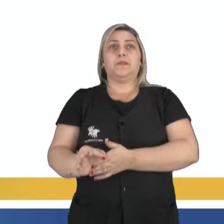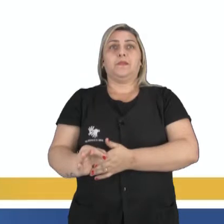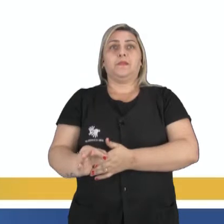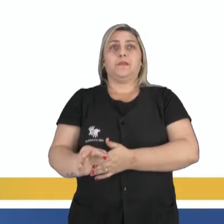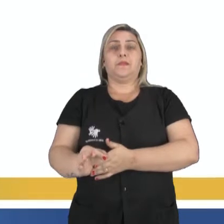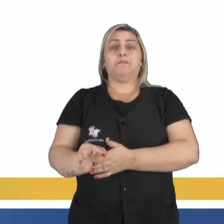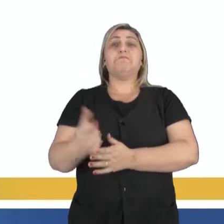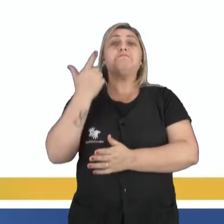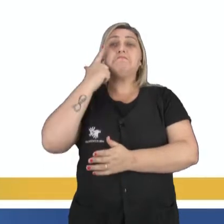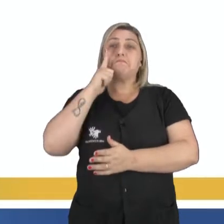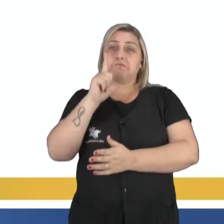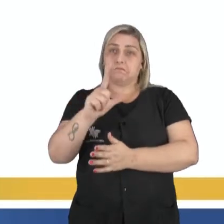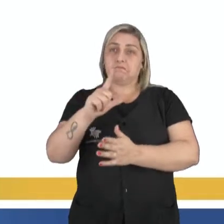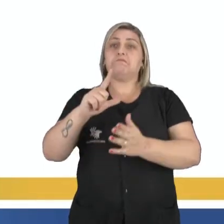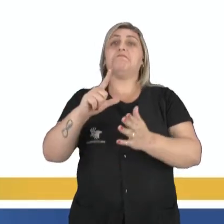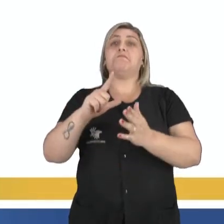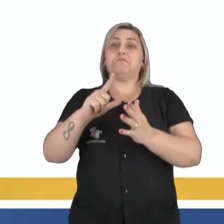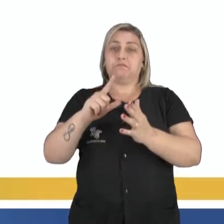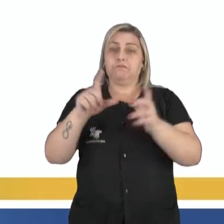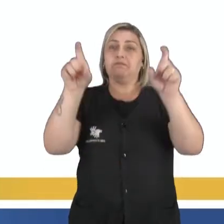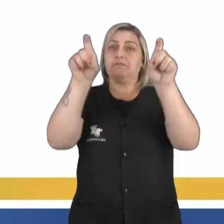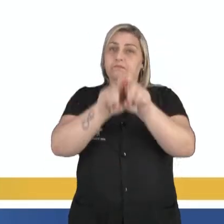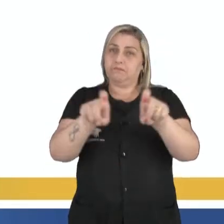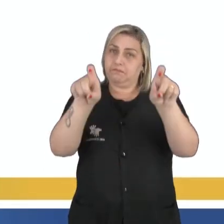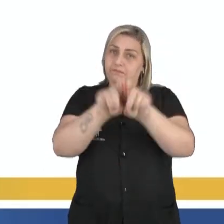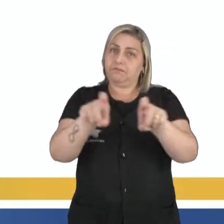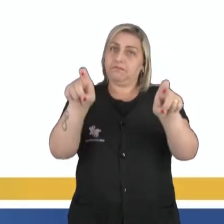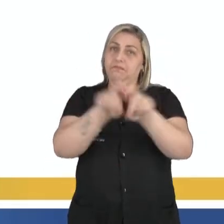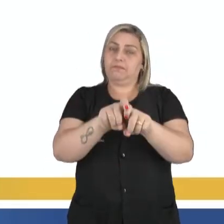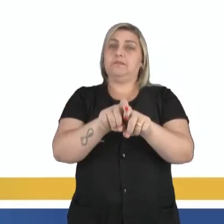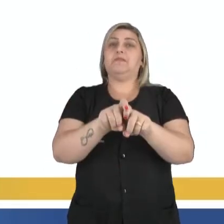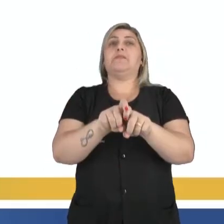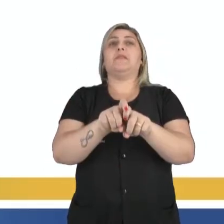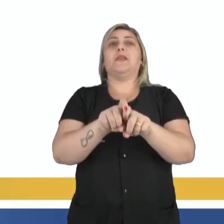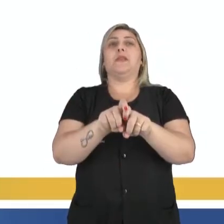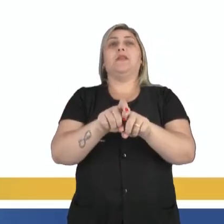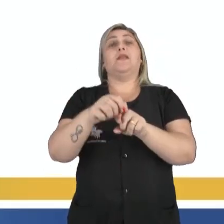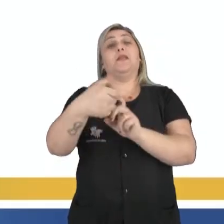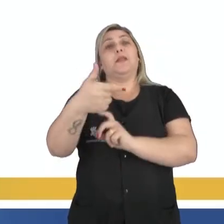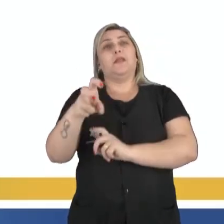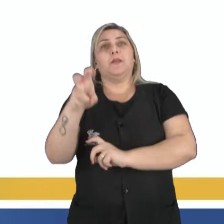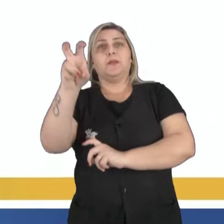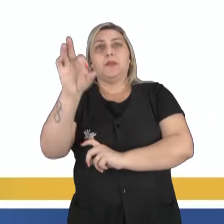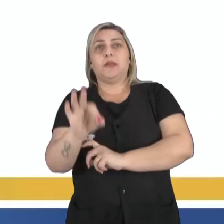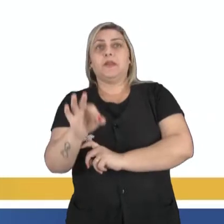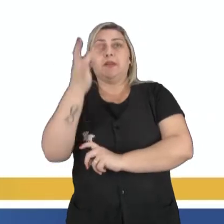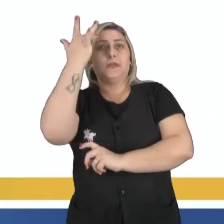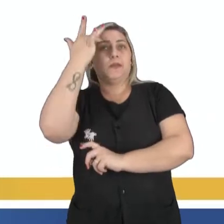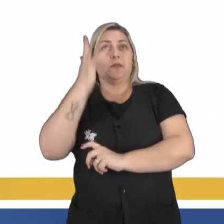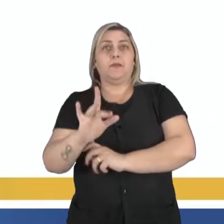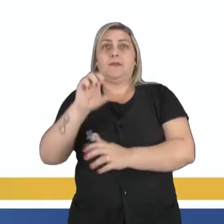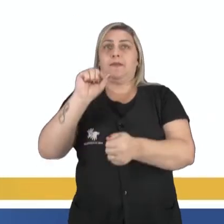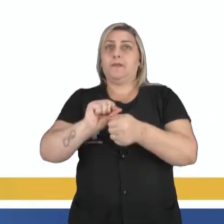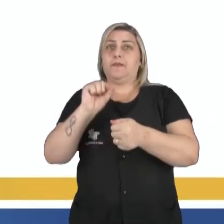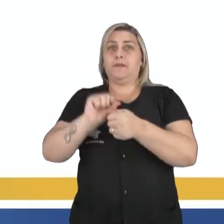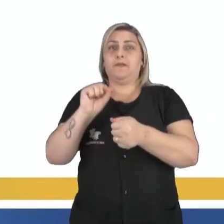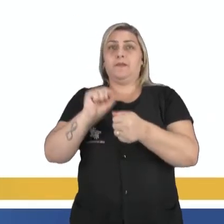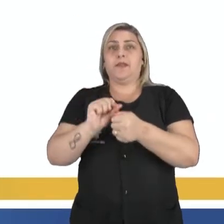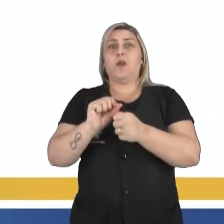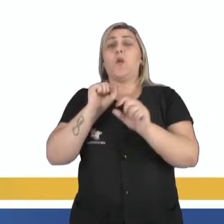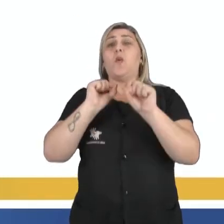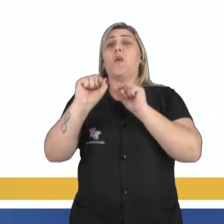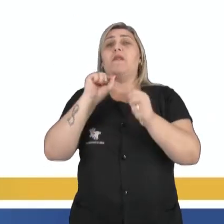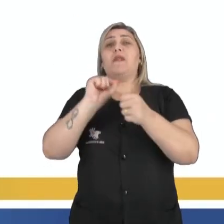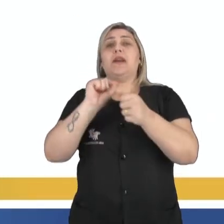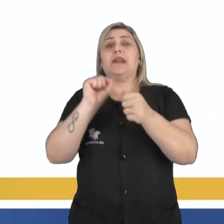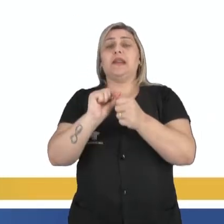62% conseguem ligar o PC. Por outro lado, 25% não sabem o